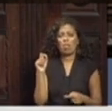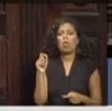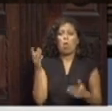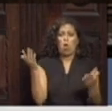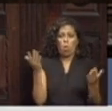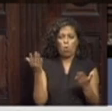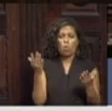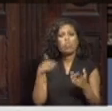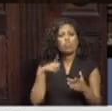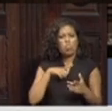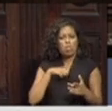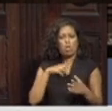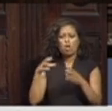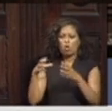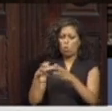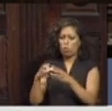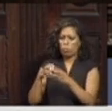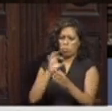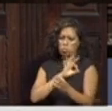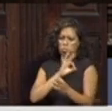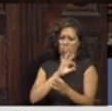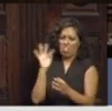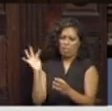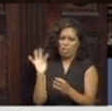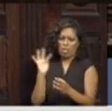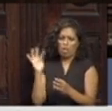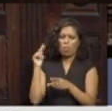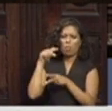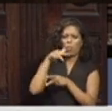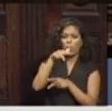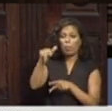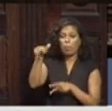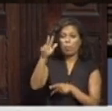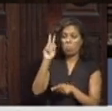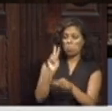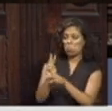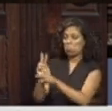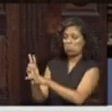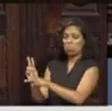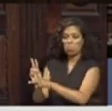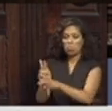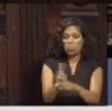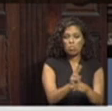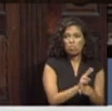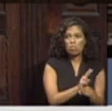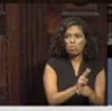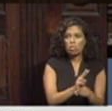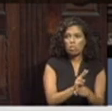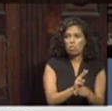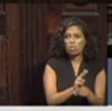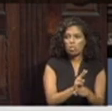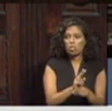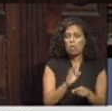sem provas e sem acusação, ele, que é o chefe da Polícia Federal. O ministro da Defesa veio ao Rio de Janeiro várias